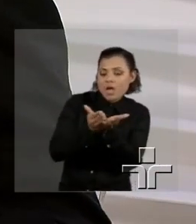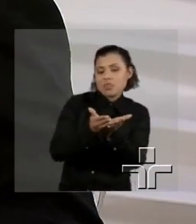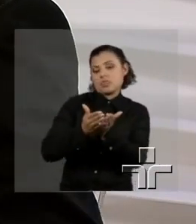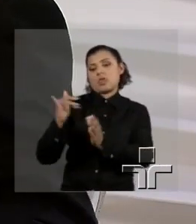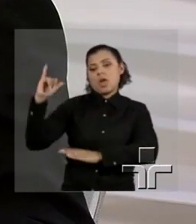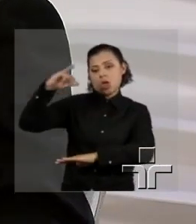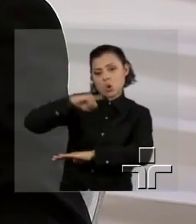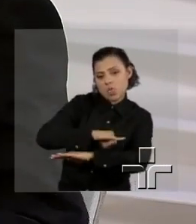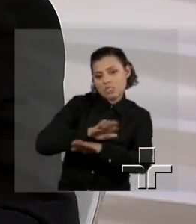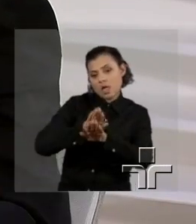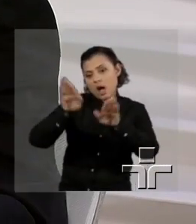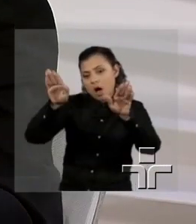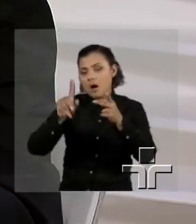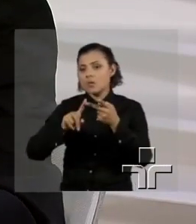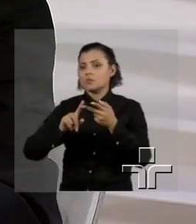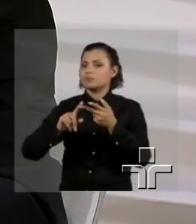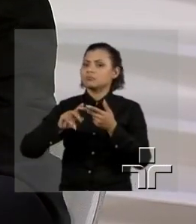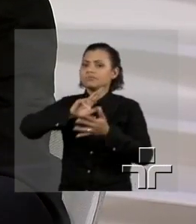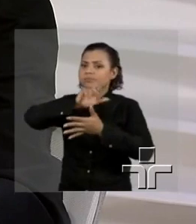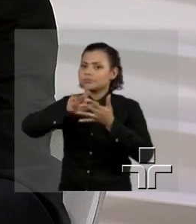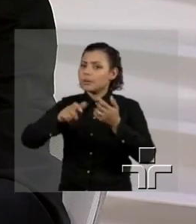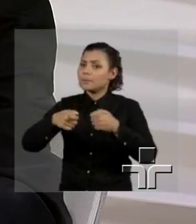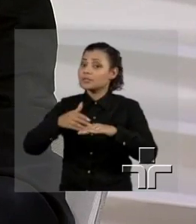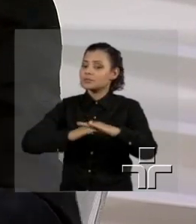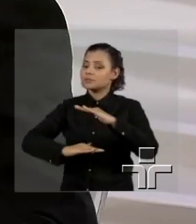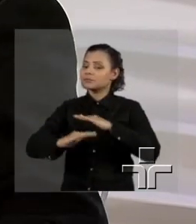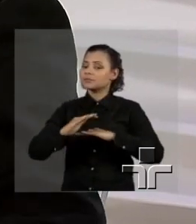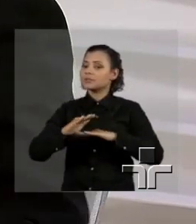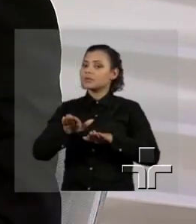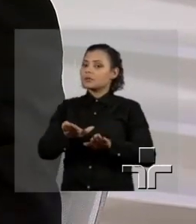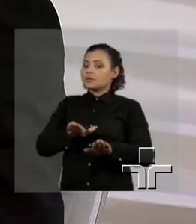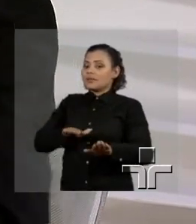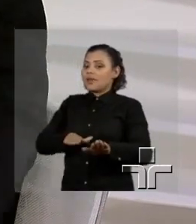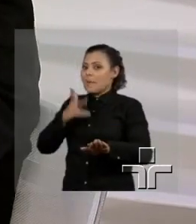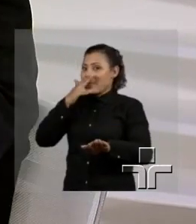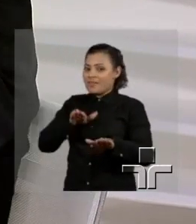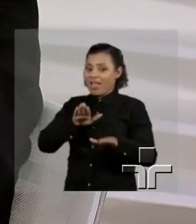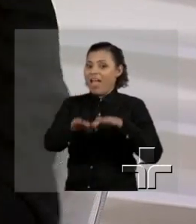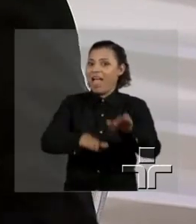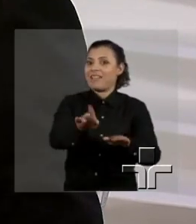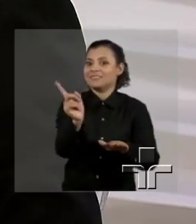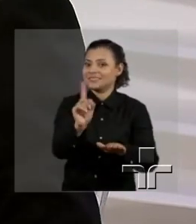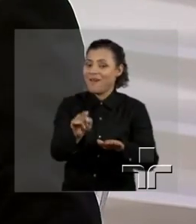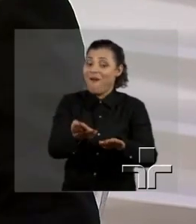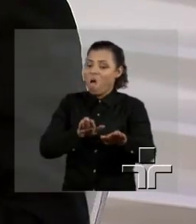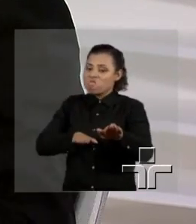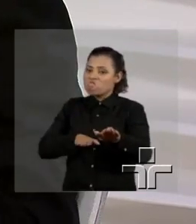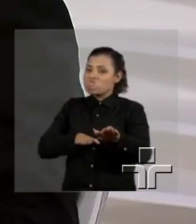difícil de transição no Brasil, né? Uma grande pessoa que infelizmente está doente.